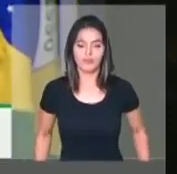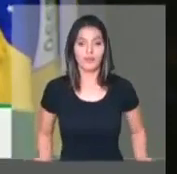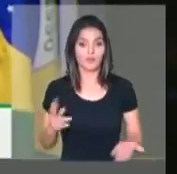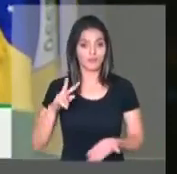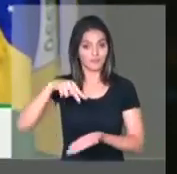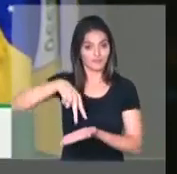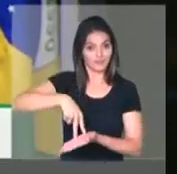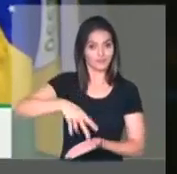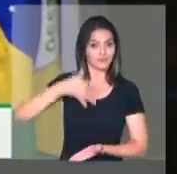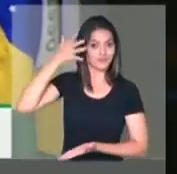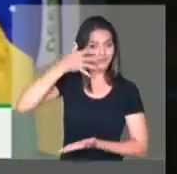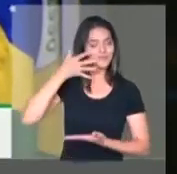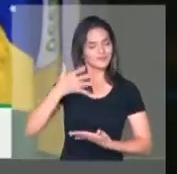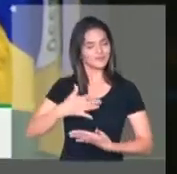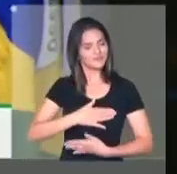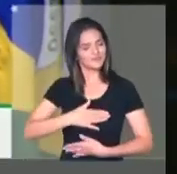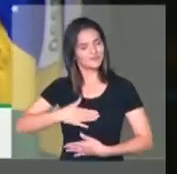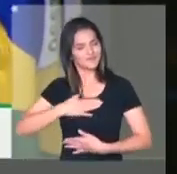a tribuna